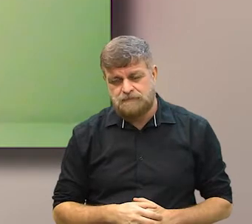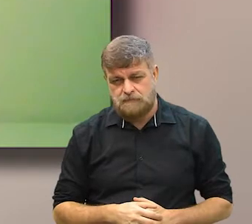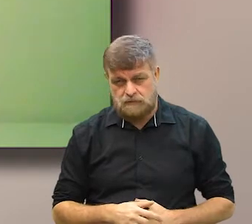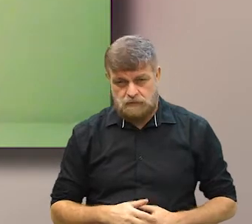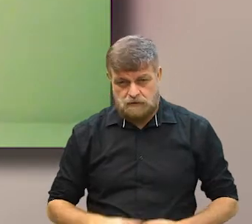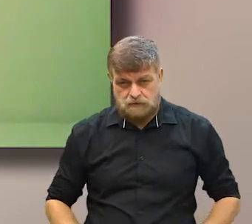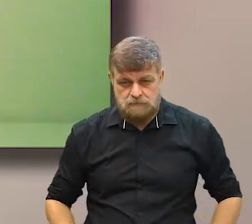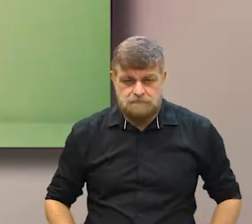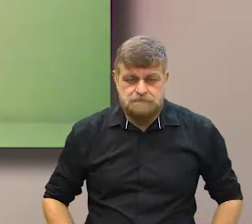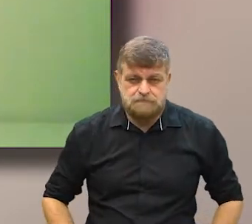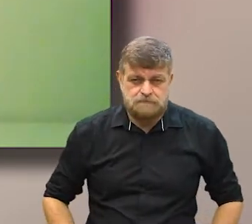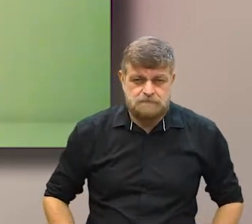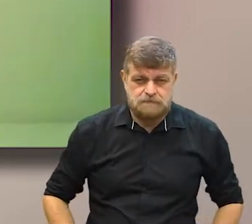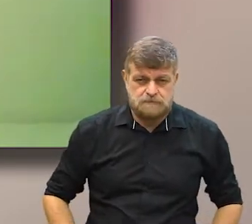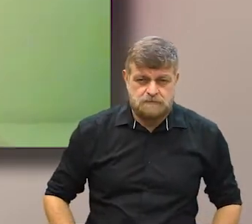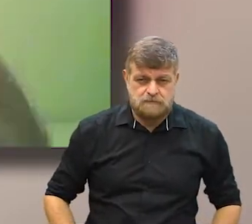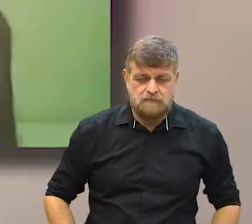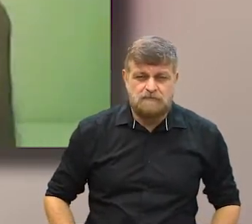uma das